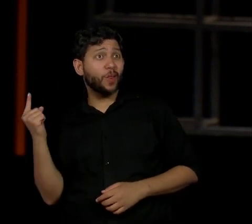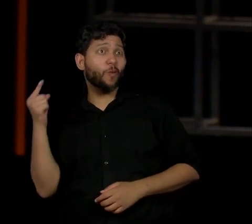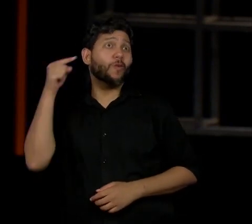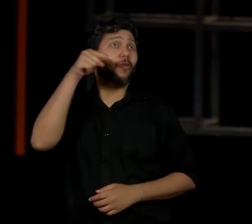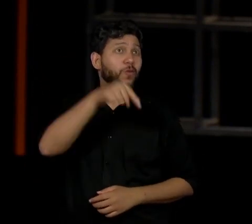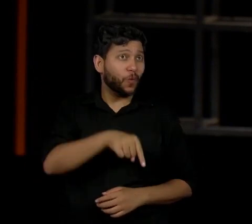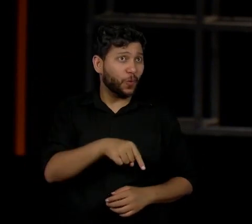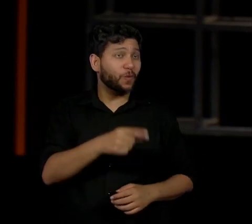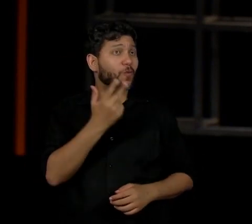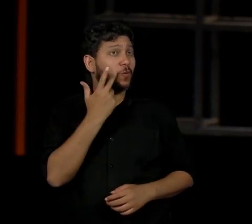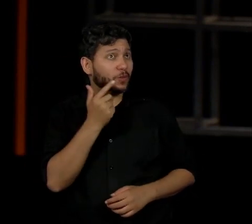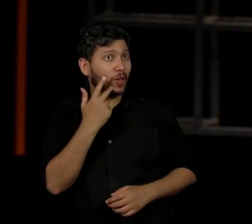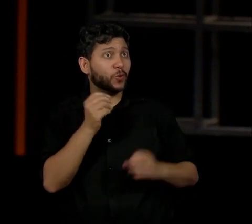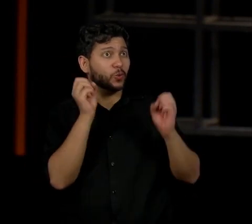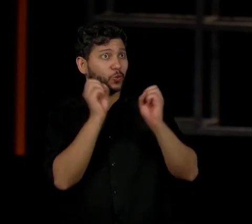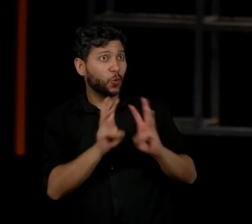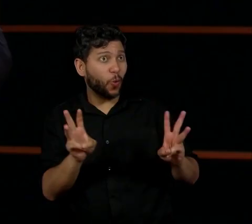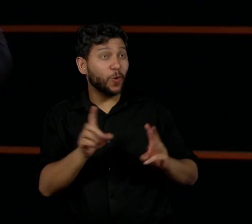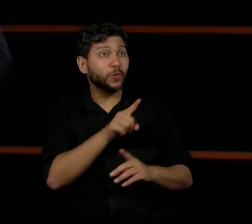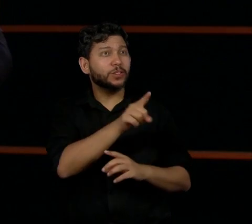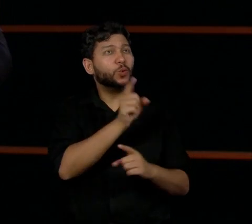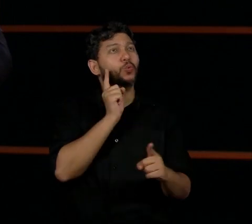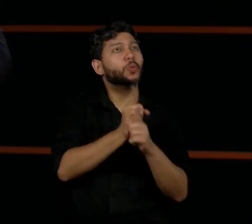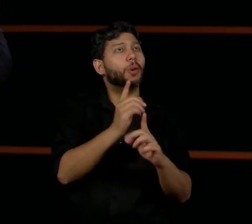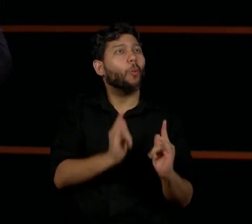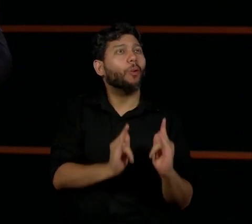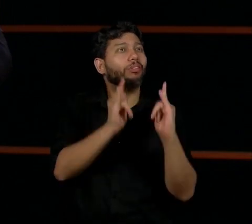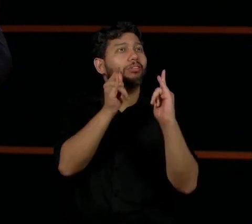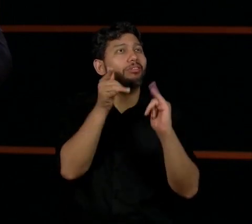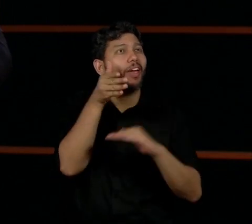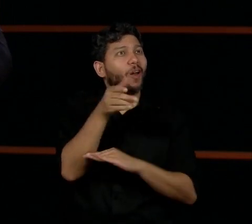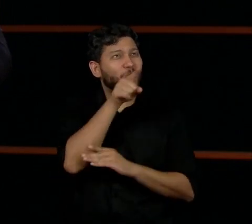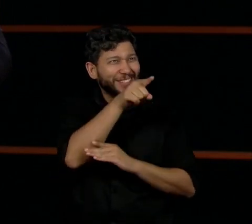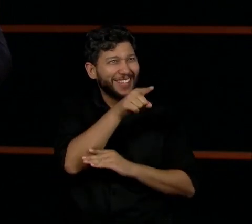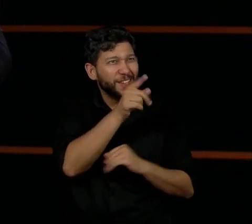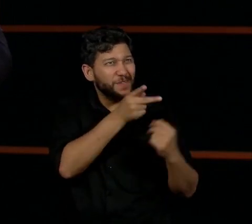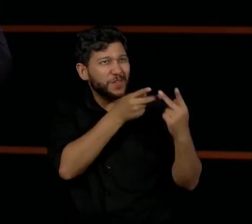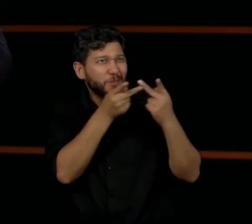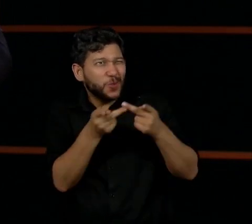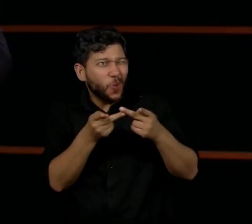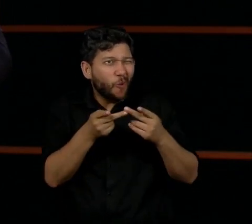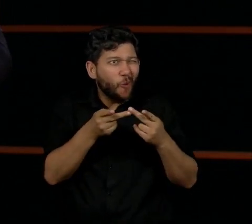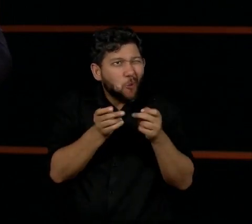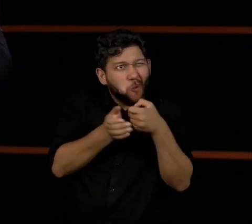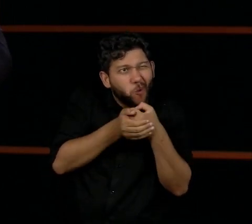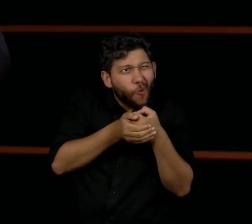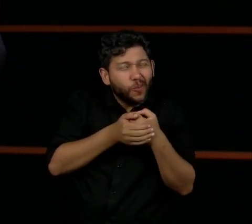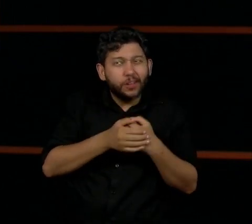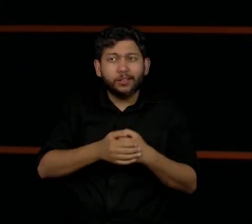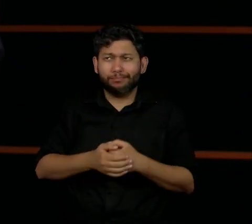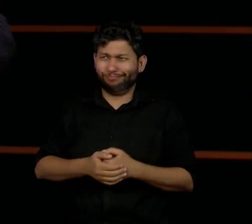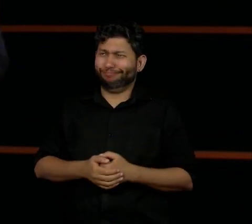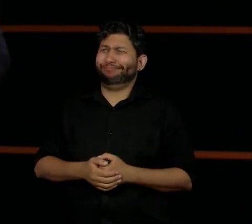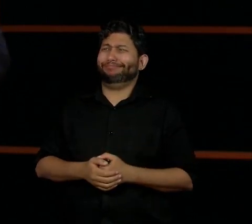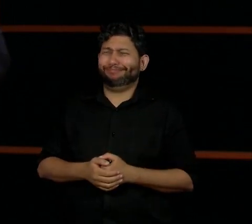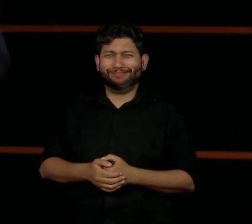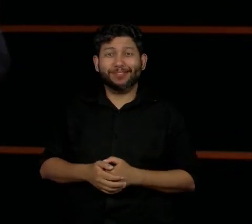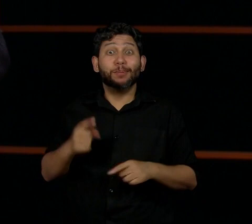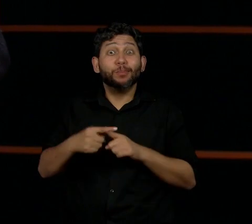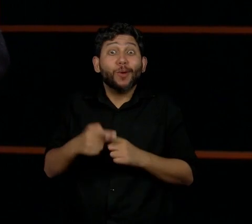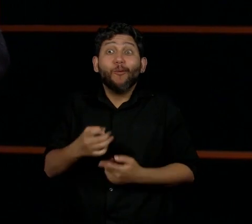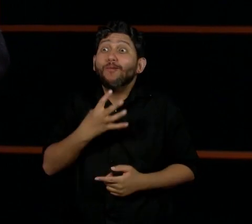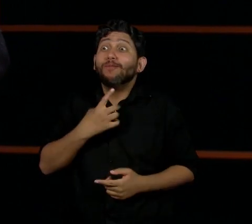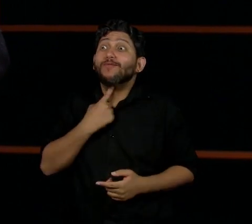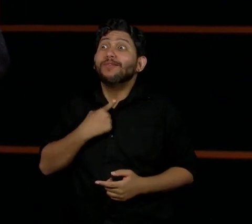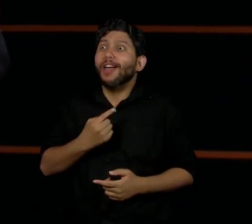Fortaleza e você descobriu onde ele estava hospedado e foi visitá-lo de surpresa. Isso, eu naquele afã de conhecer